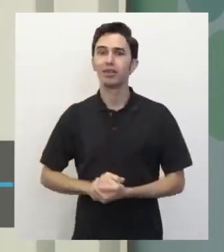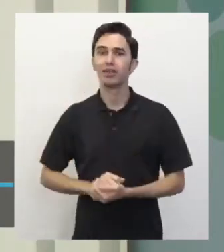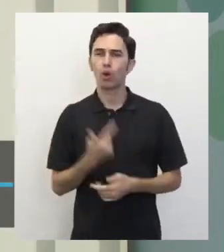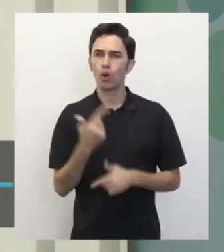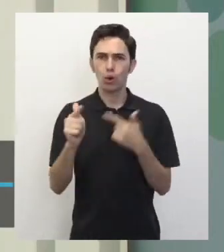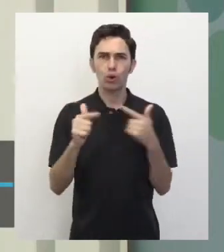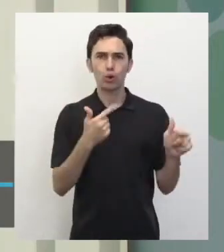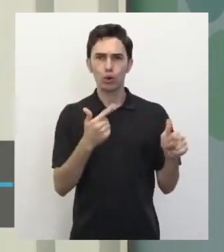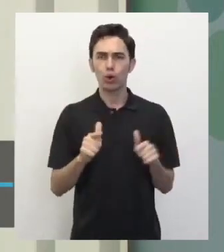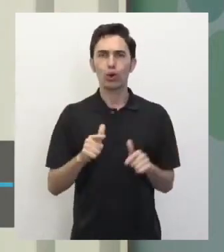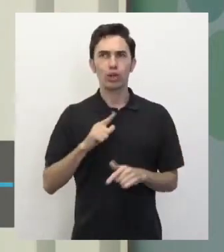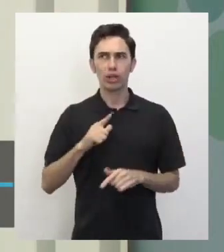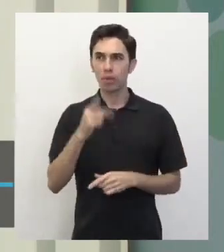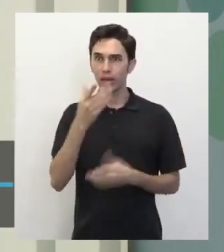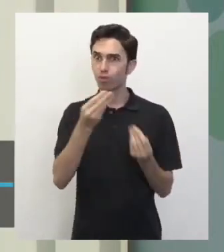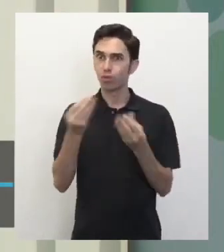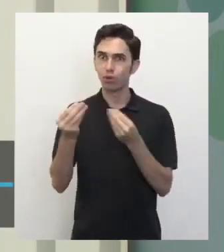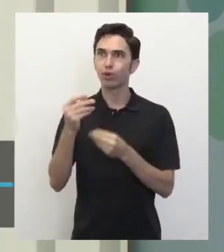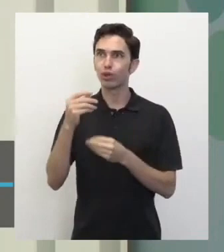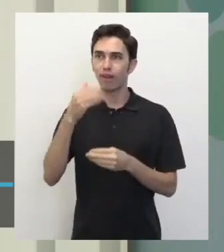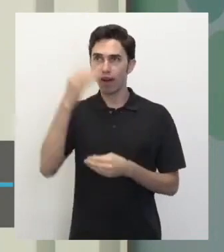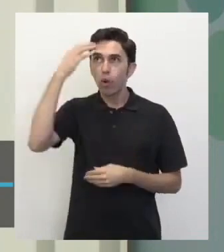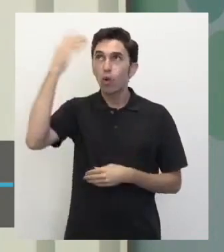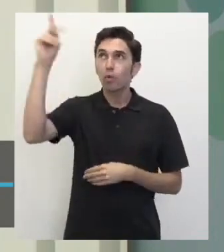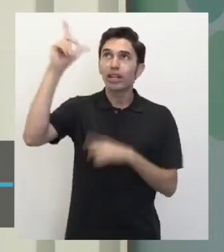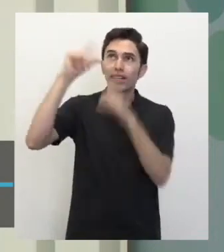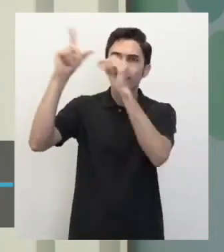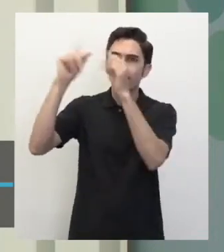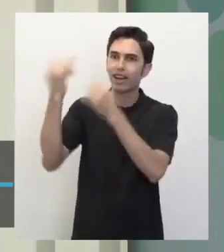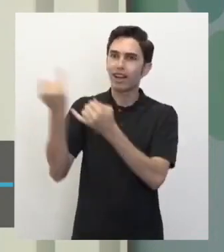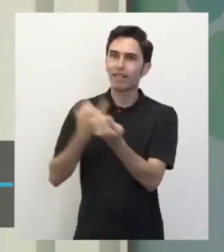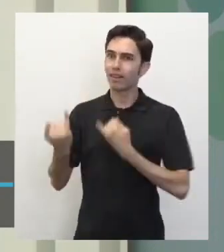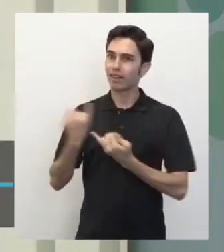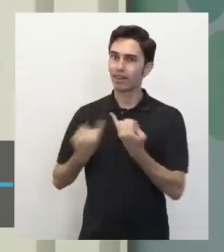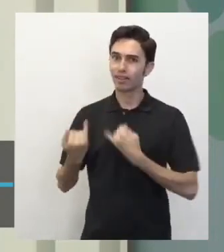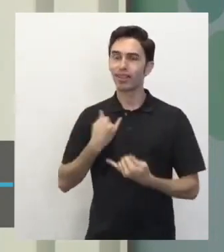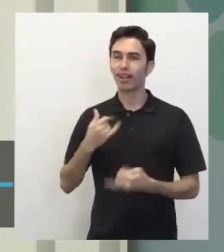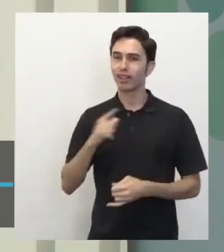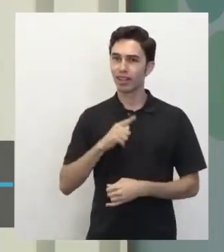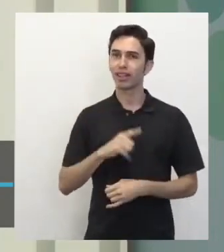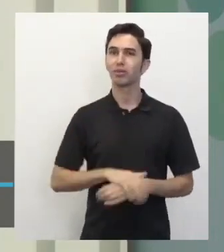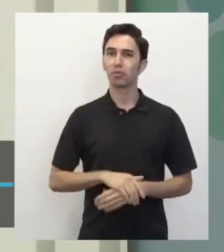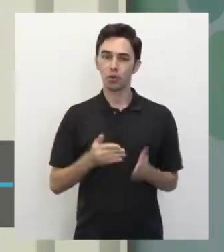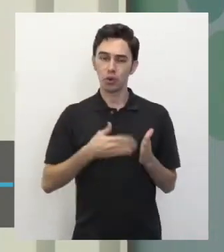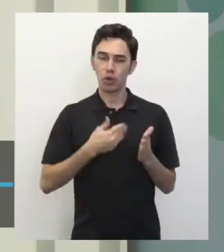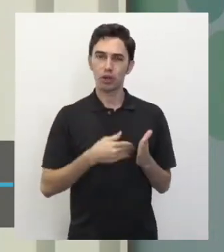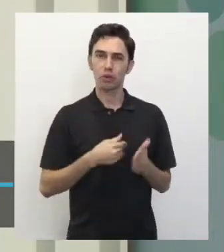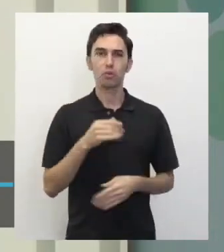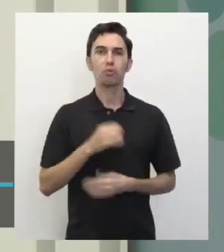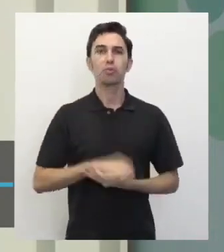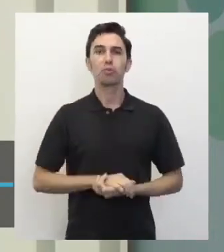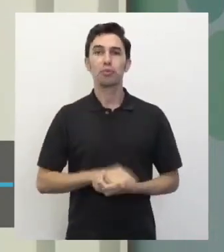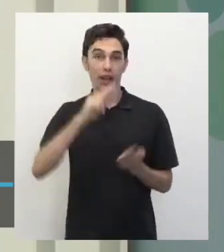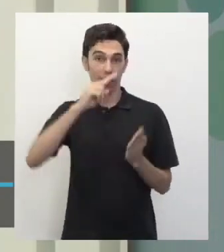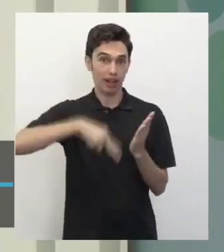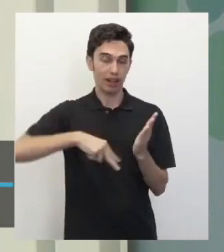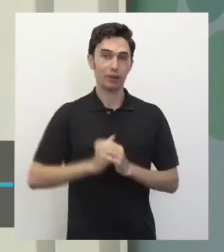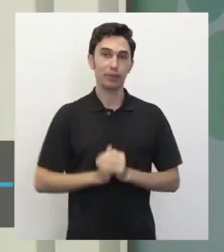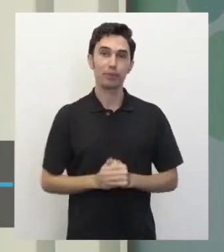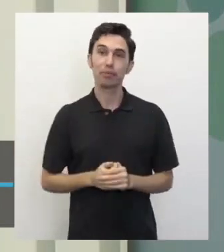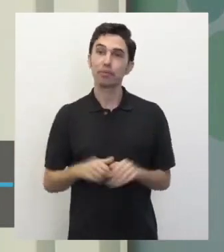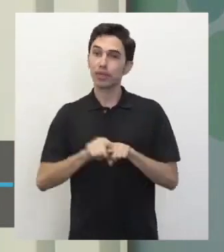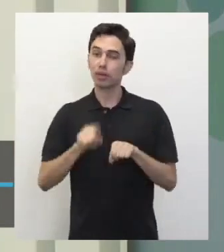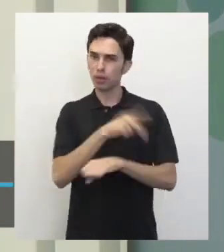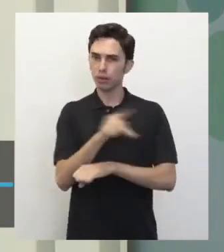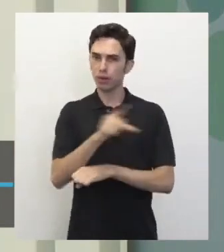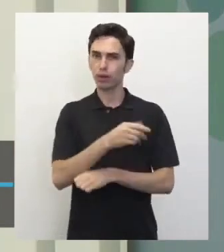mas a Culpa das Estrelas indicaram bastante o John Green. Então, tá aqui, indicação dos nossos estudantes, leia. Uma professora indicou um